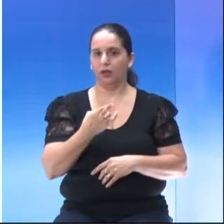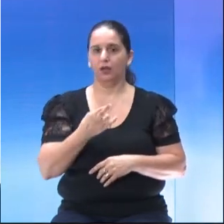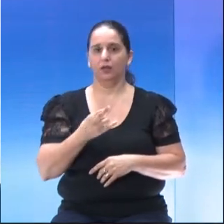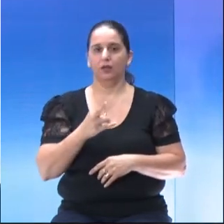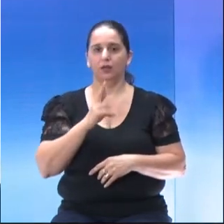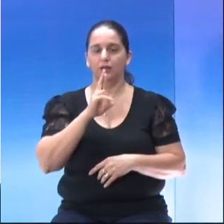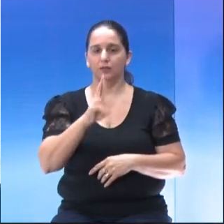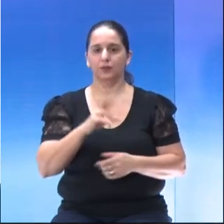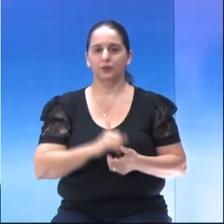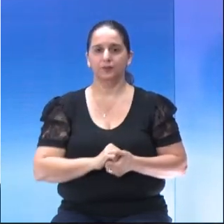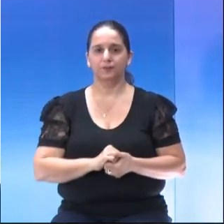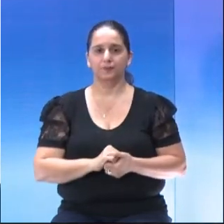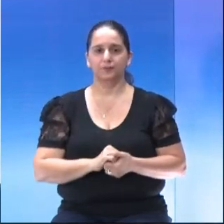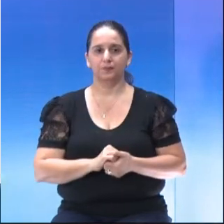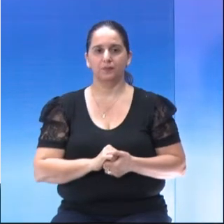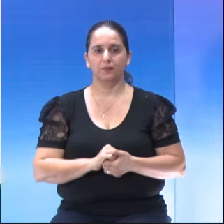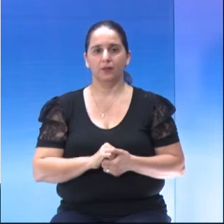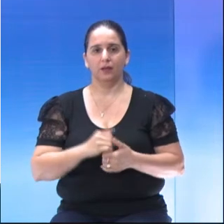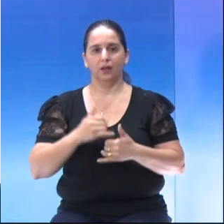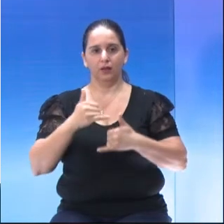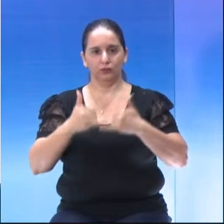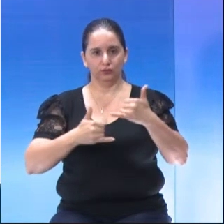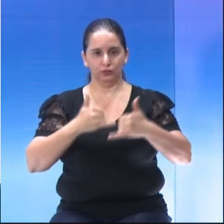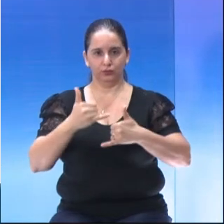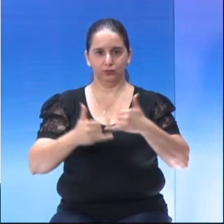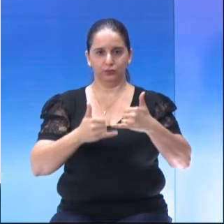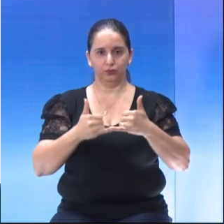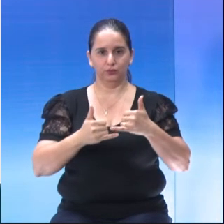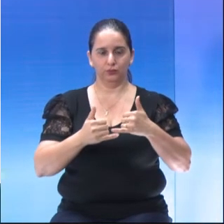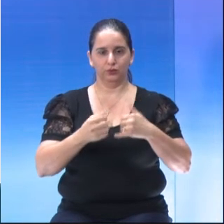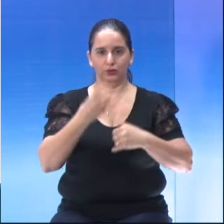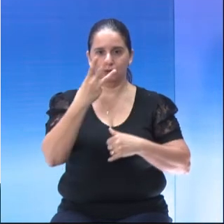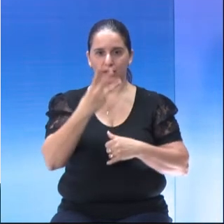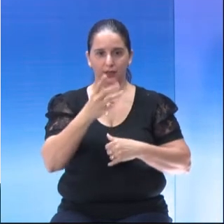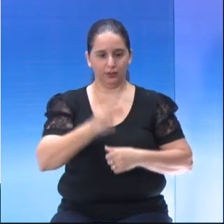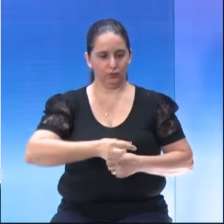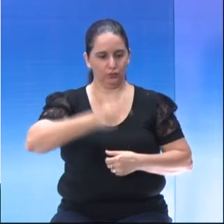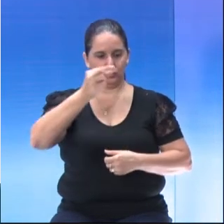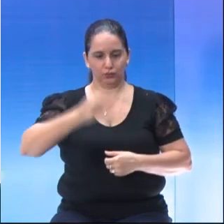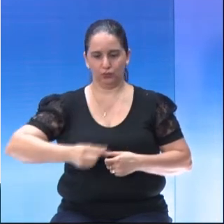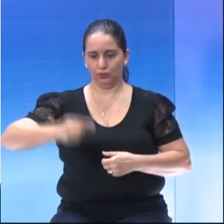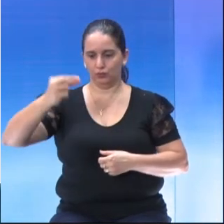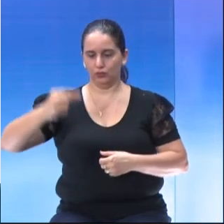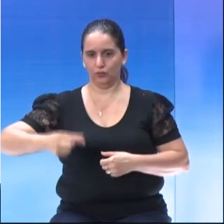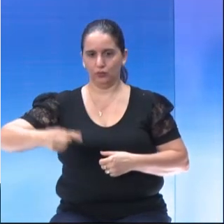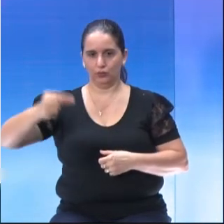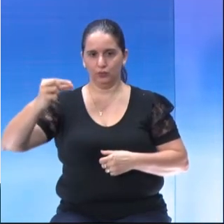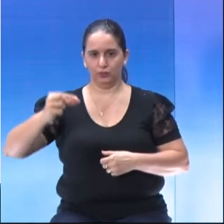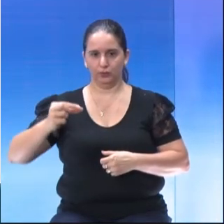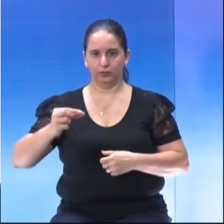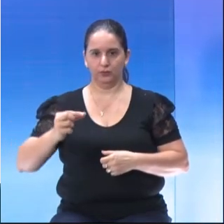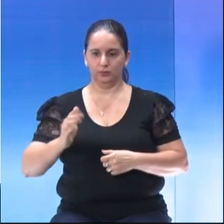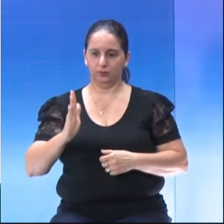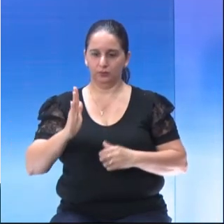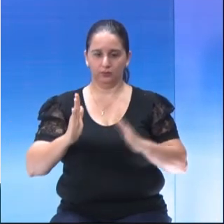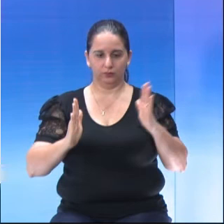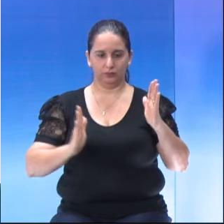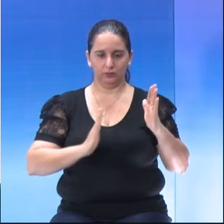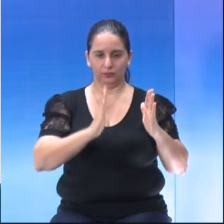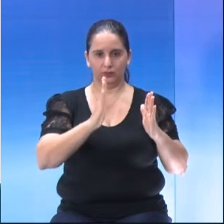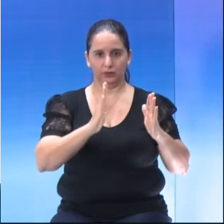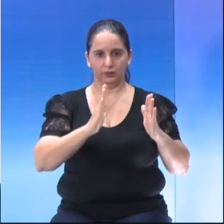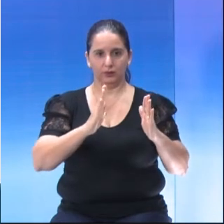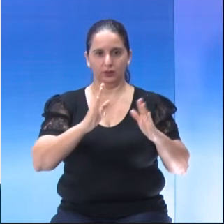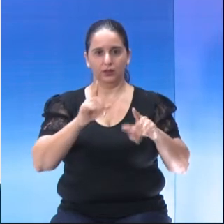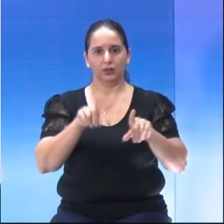resolver ele. Então veja lá, o jogo é composto por 3 pinos, né, em cima dessas hastes, na posição